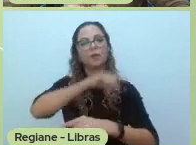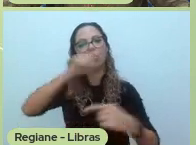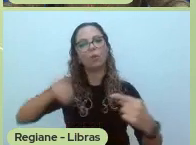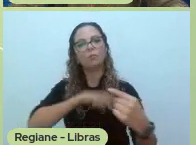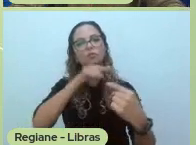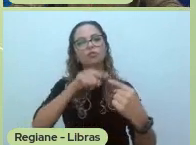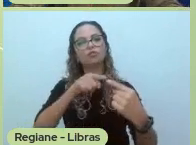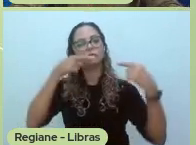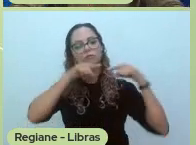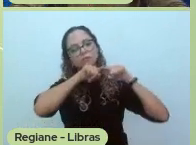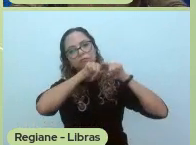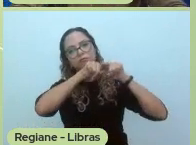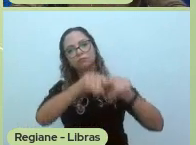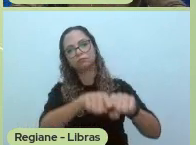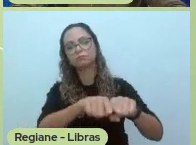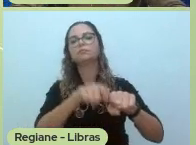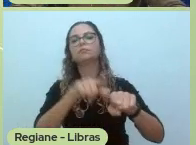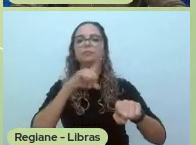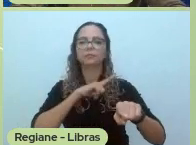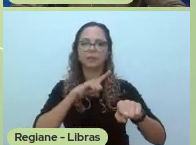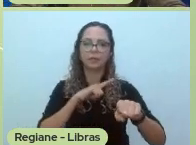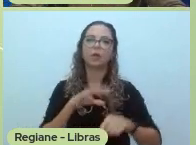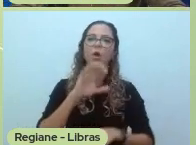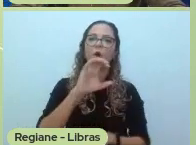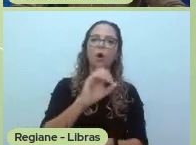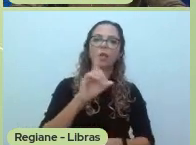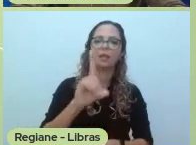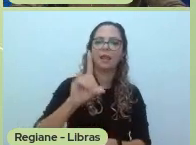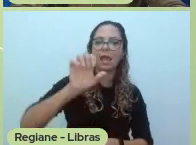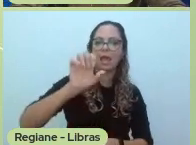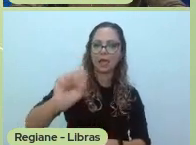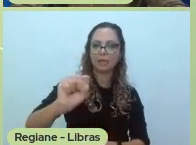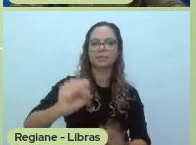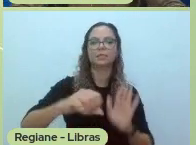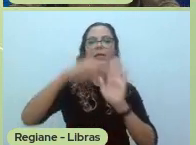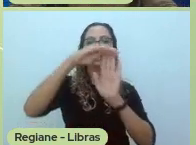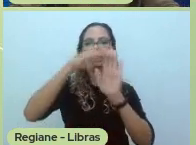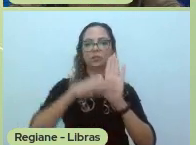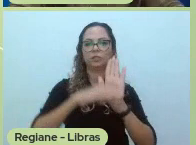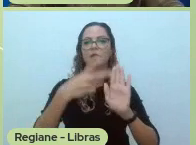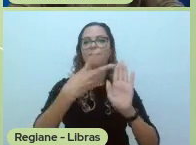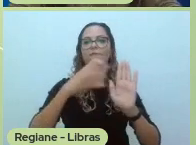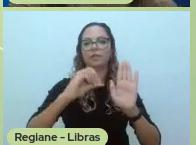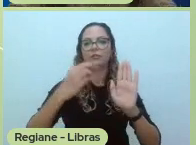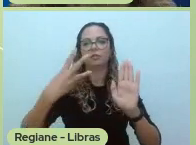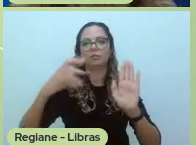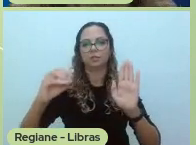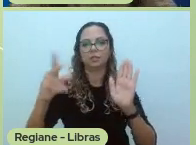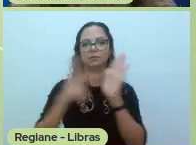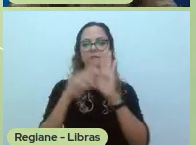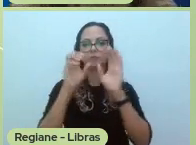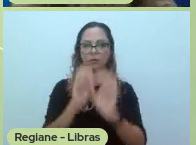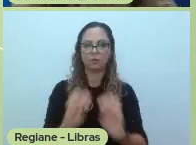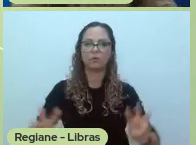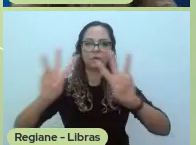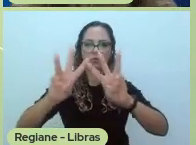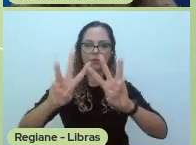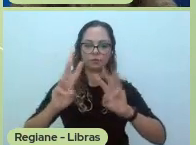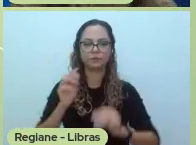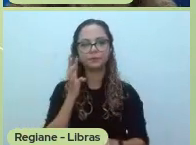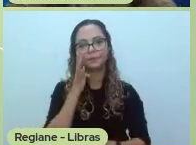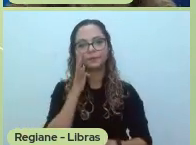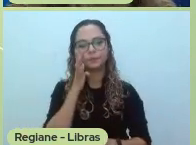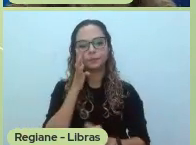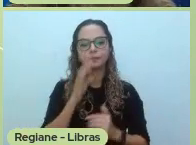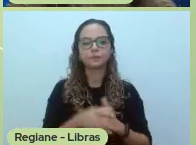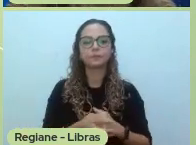de desenvolvimento sustentável da Agenda 2030 da ONU. Nós acreditamos que a